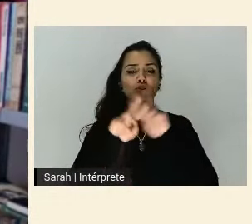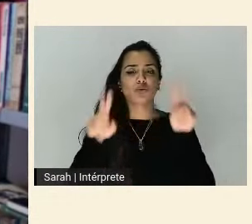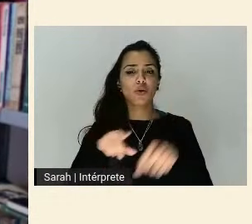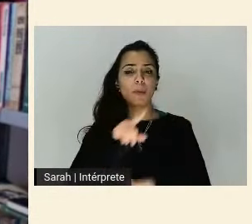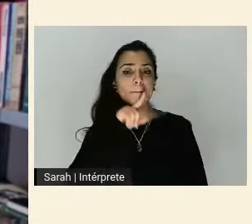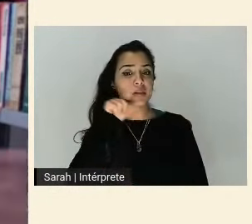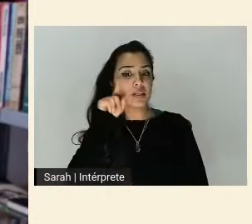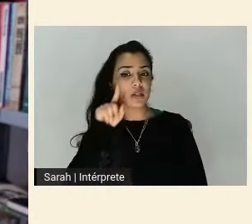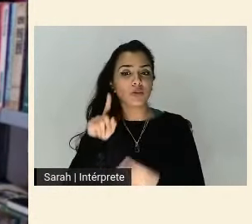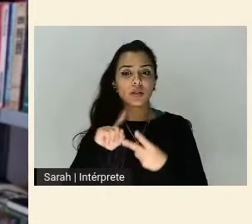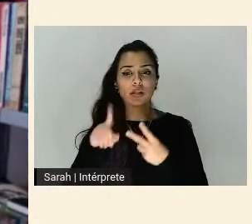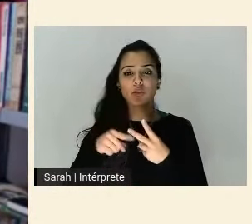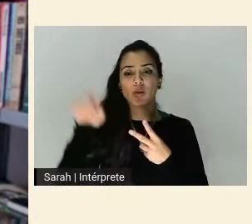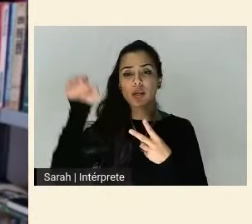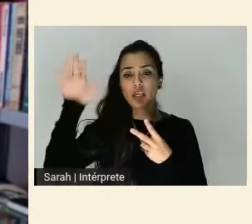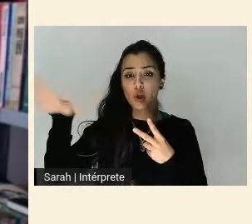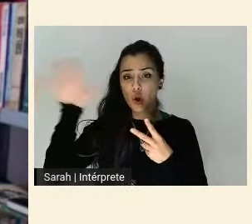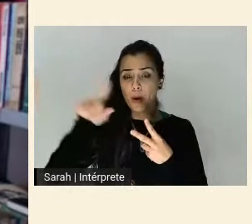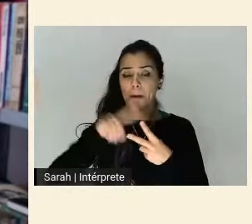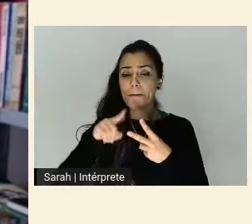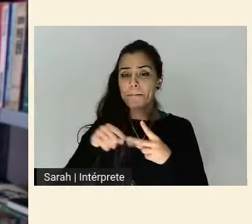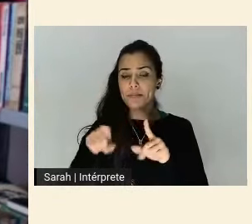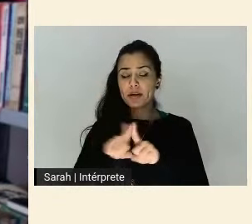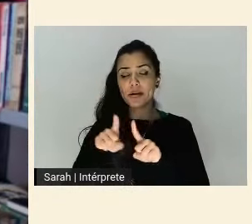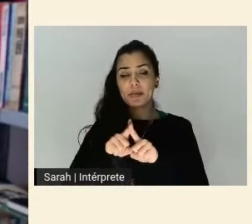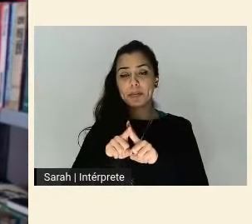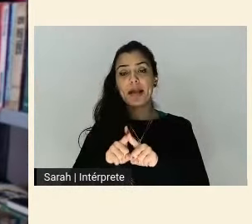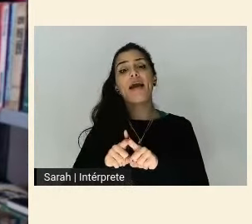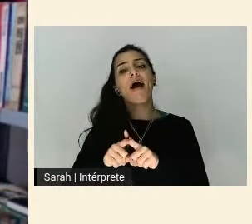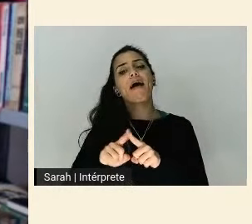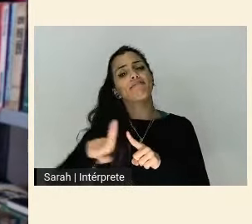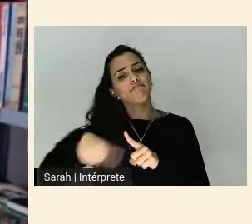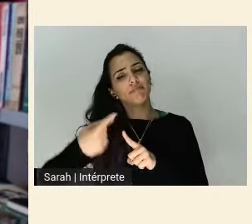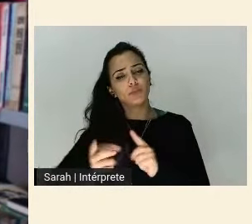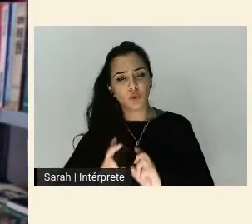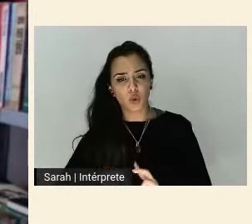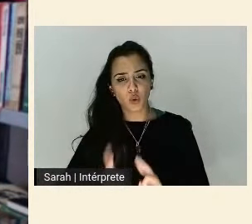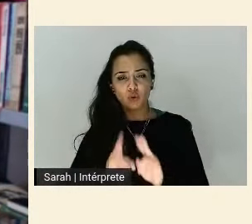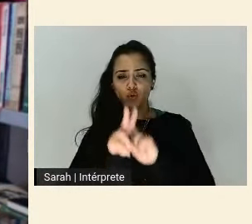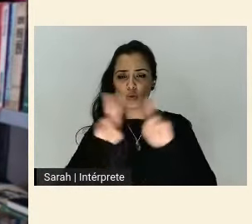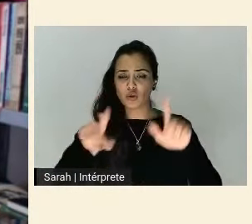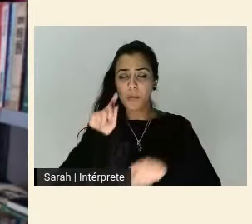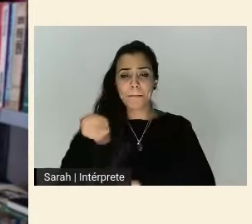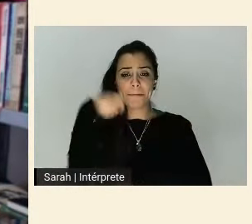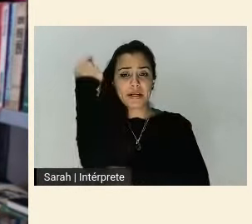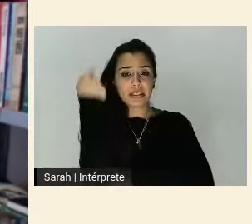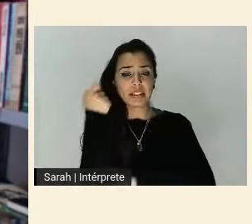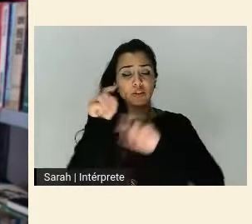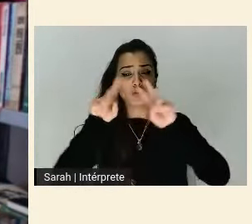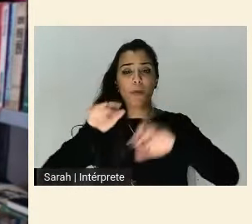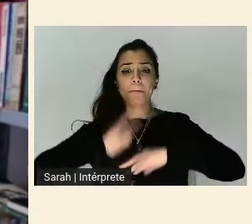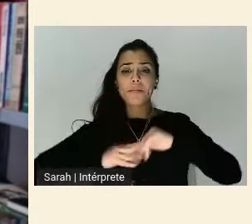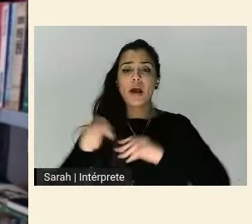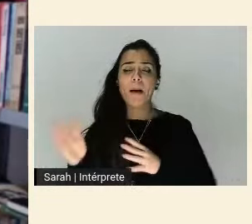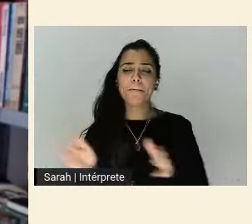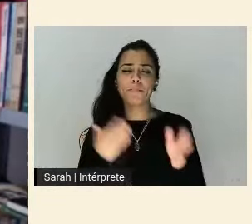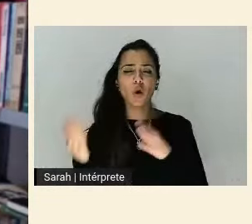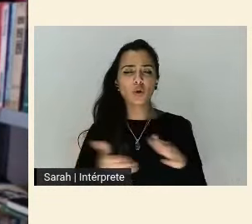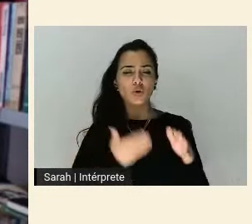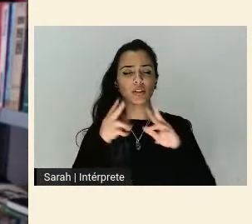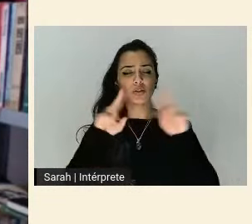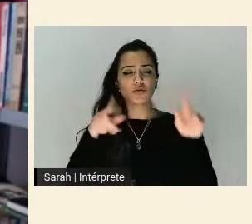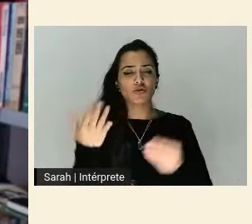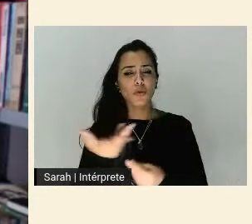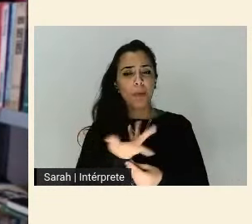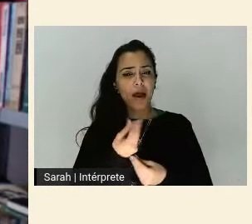ele vai continuar nos seus artigos numerados uma militância em torno da produção de uma, né, de uma